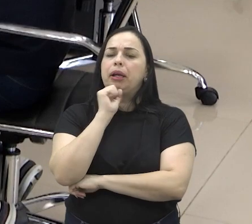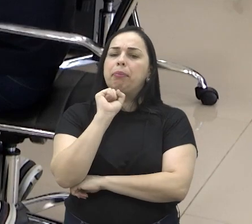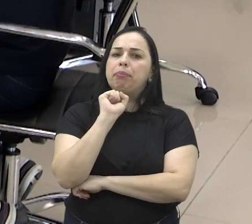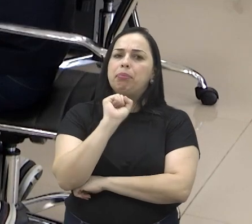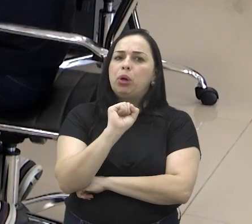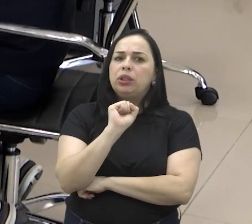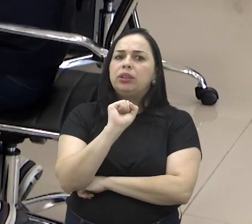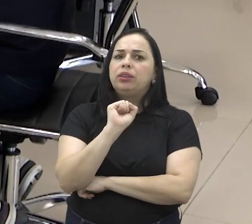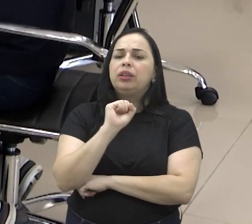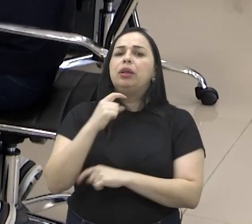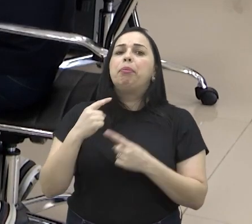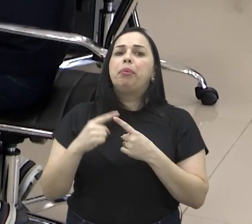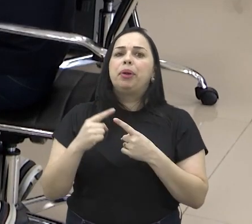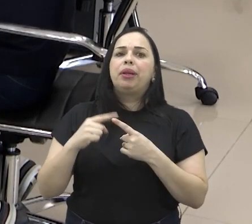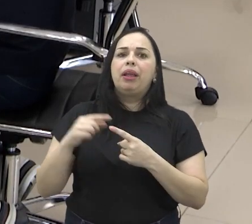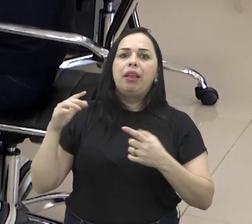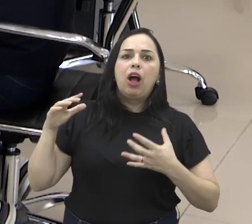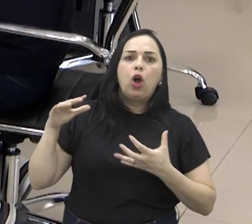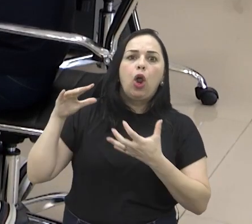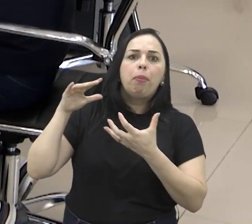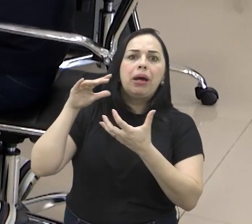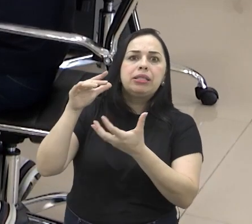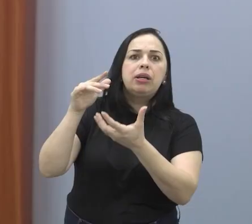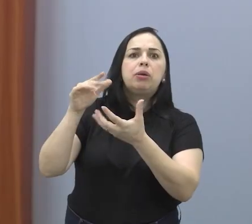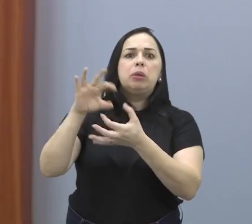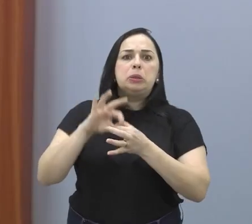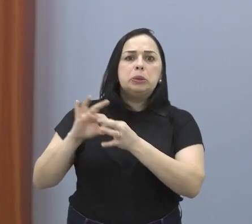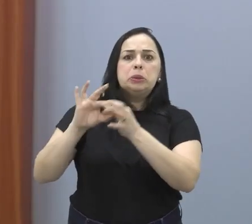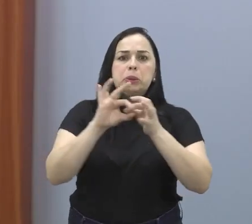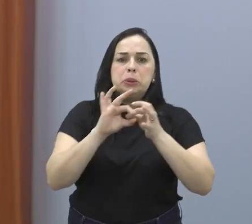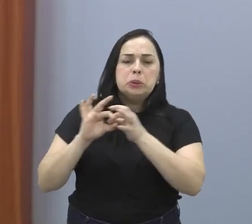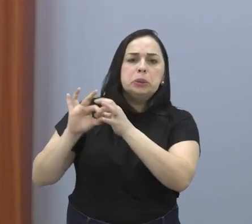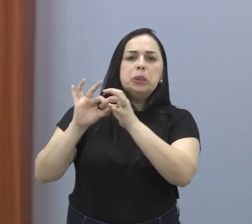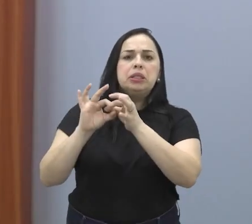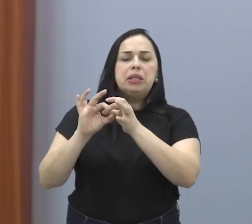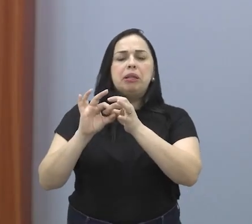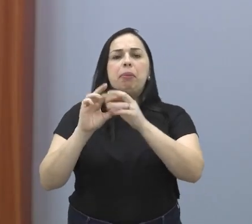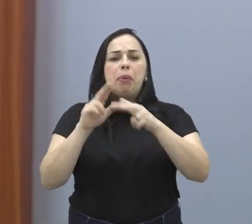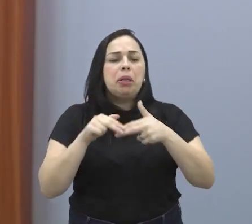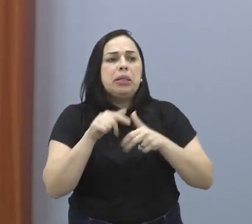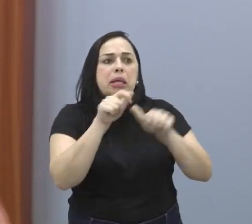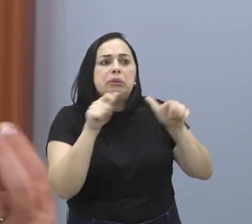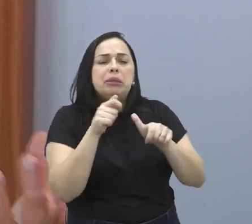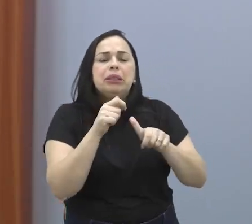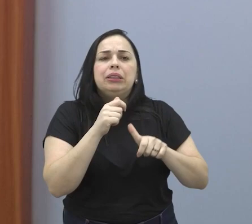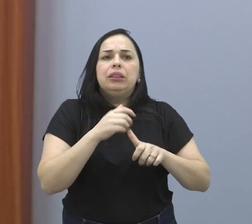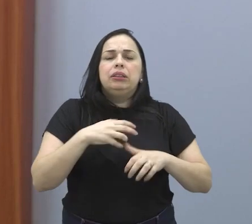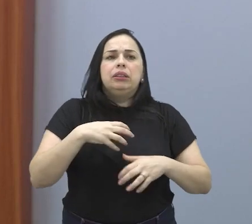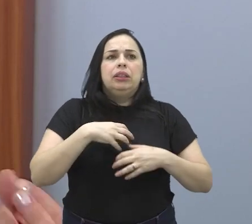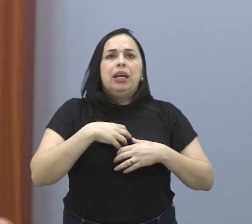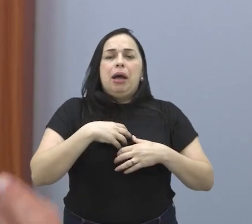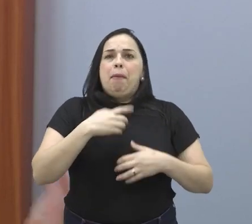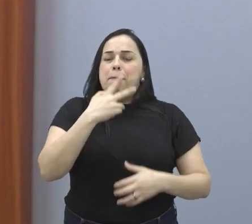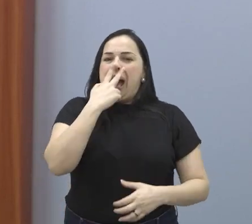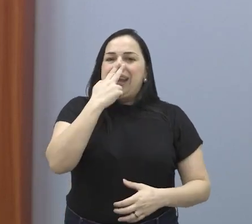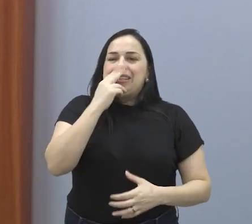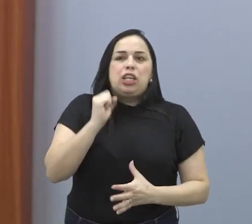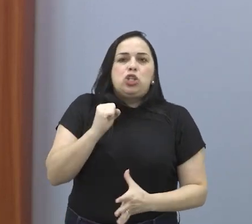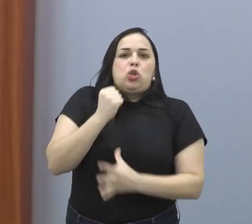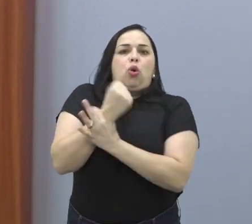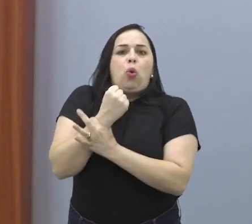ser entendido como um reflexo da globalização. É comum hoje as pessoas terem essa sensação maior